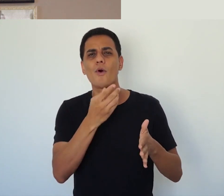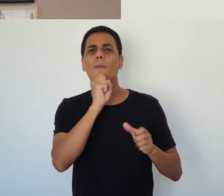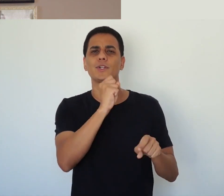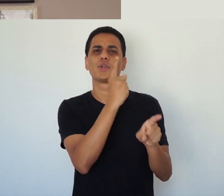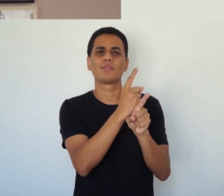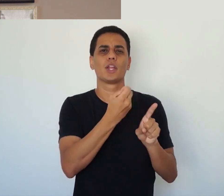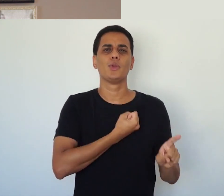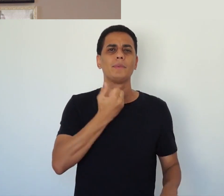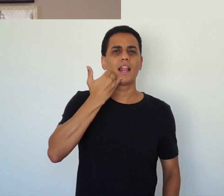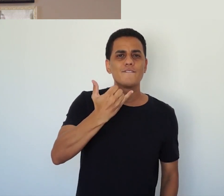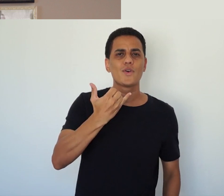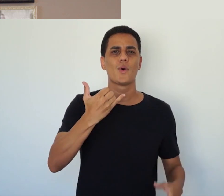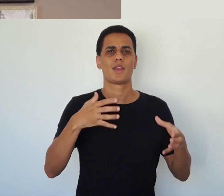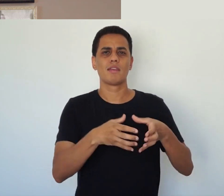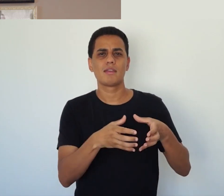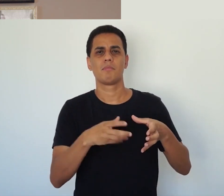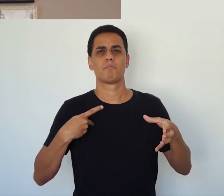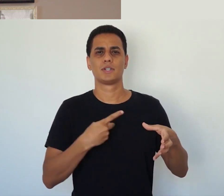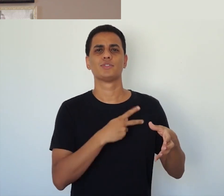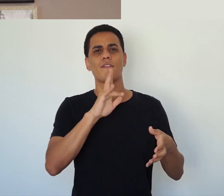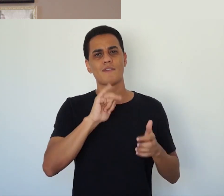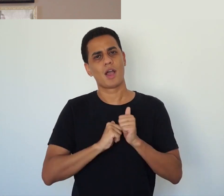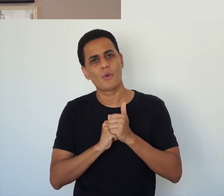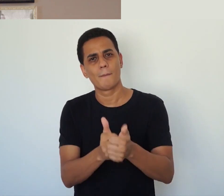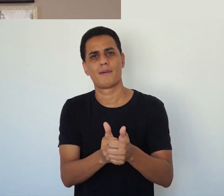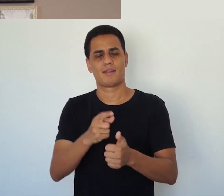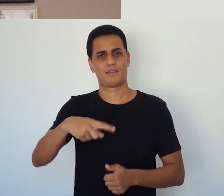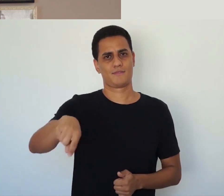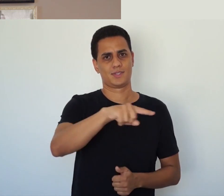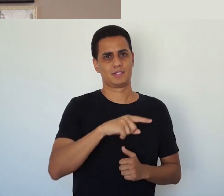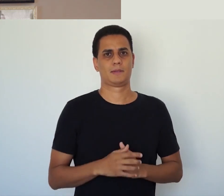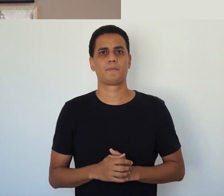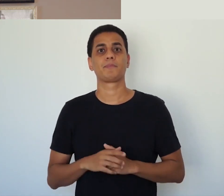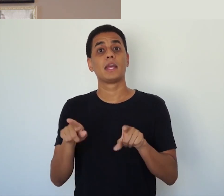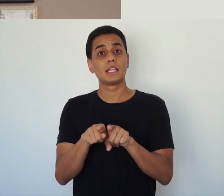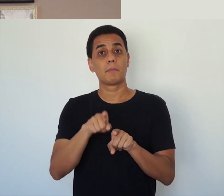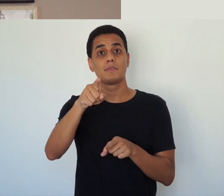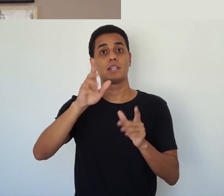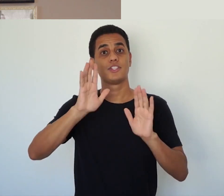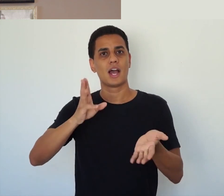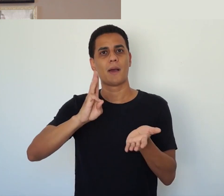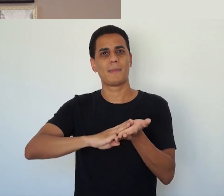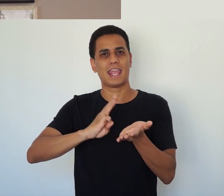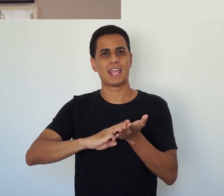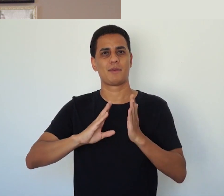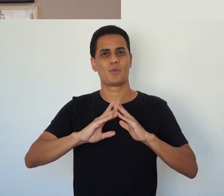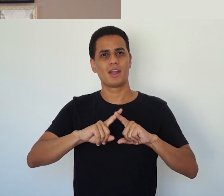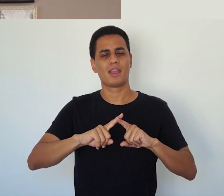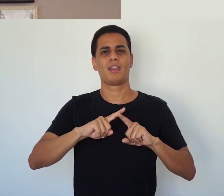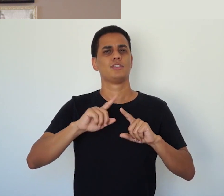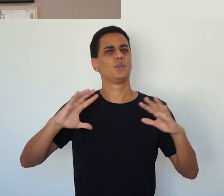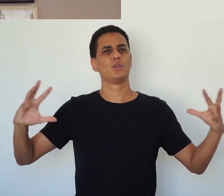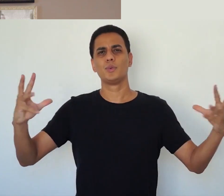encontrar ali um caminho muito especial, pastores, telefones da nossa equipe pastoral que vai acompanhar você nessa jornada.